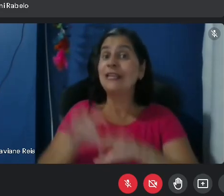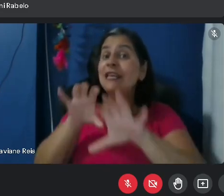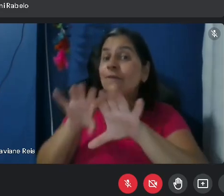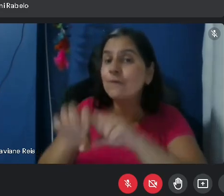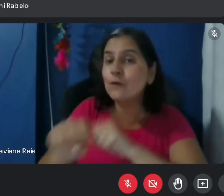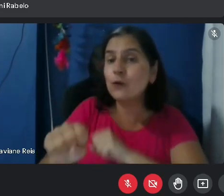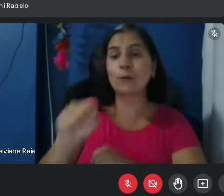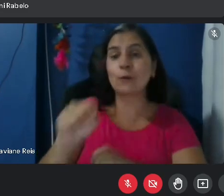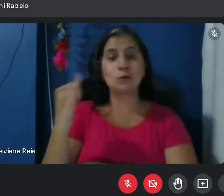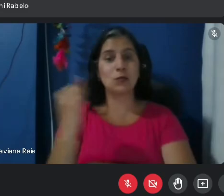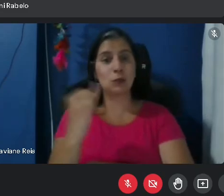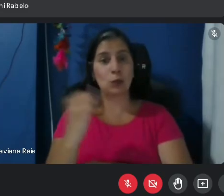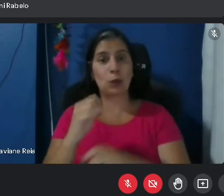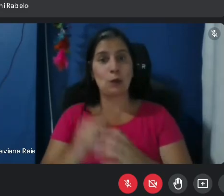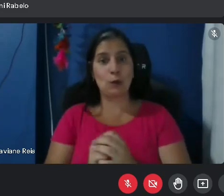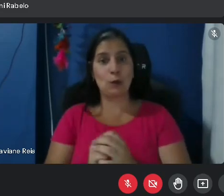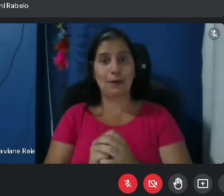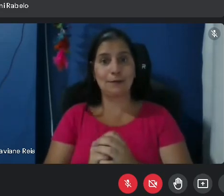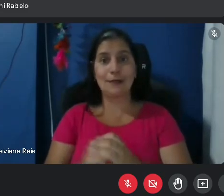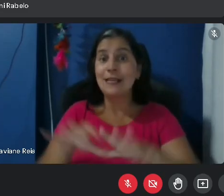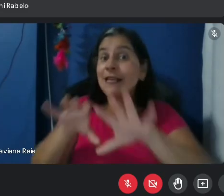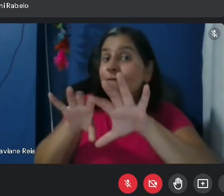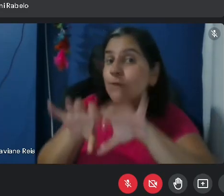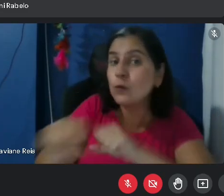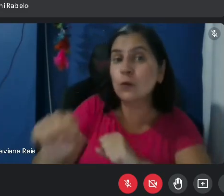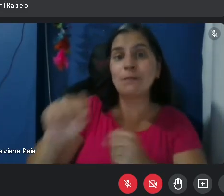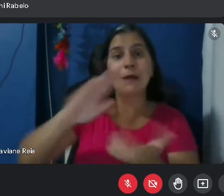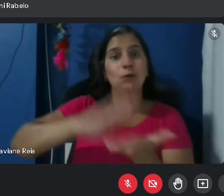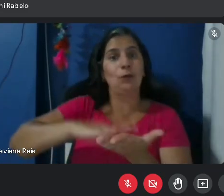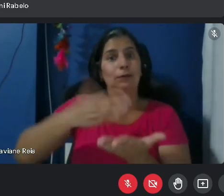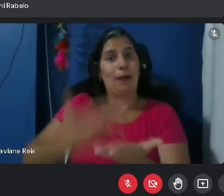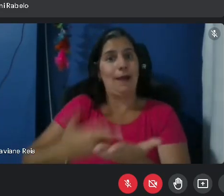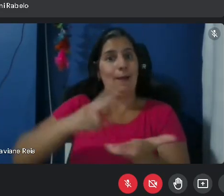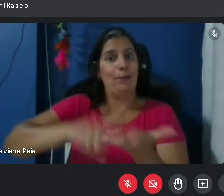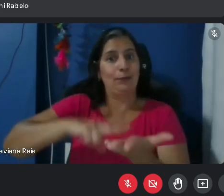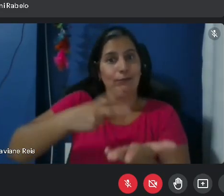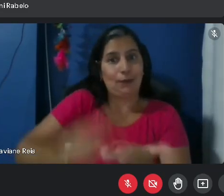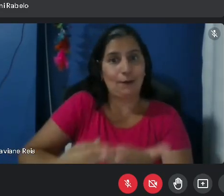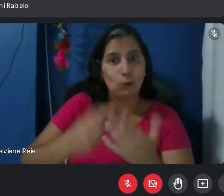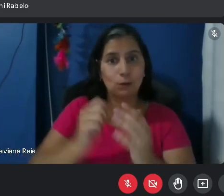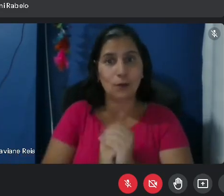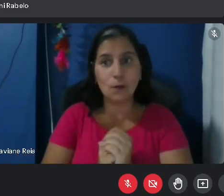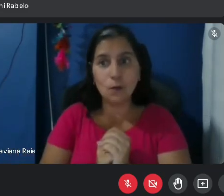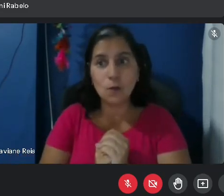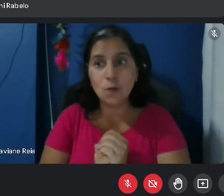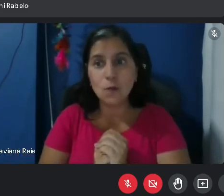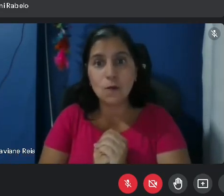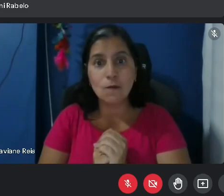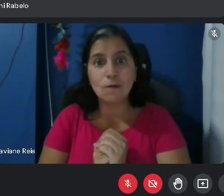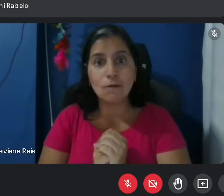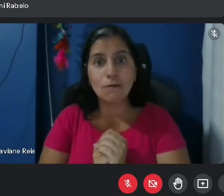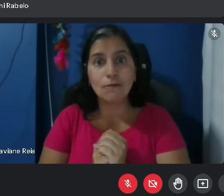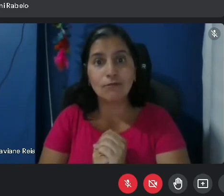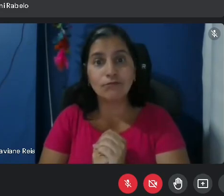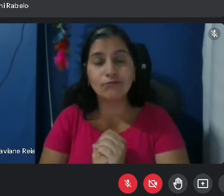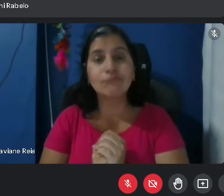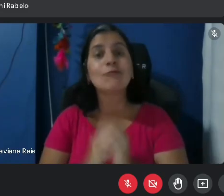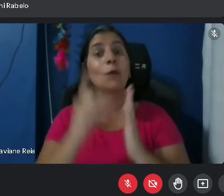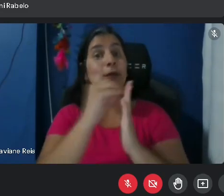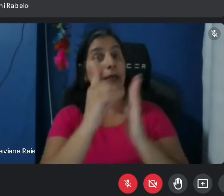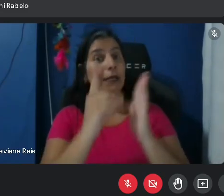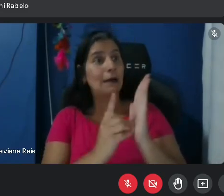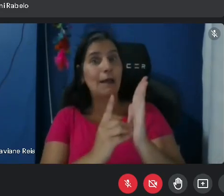da formação do professor, ele vem falando da importância dessa formação, da formação do instrutor, da formação do tradutor